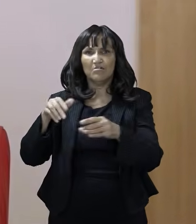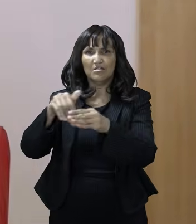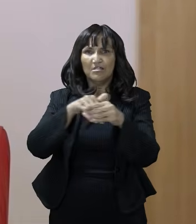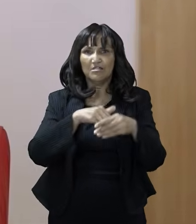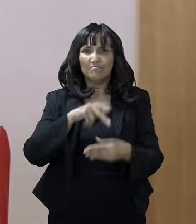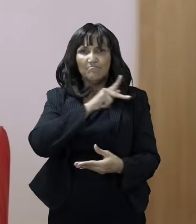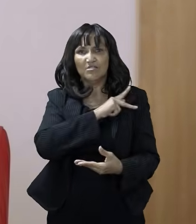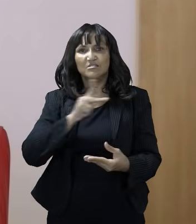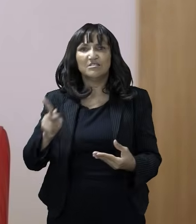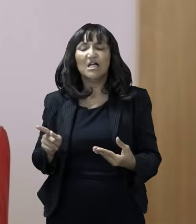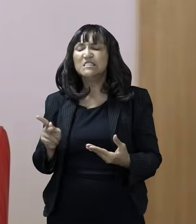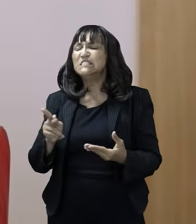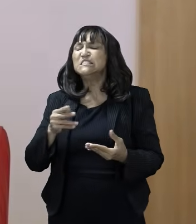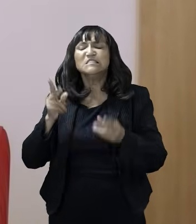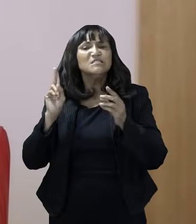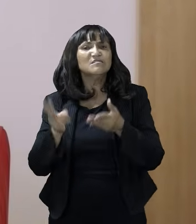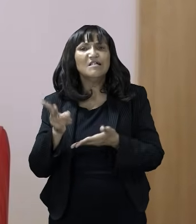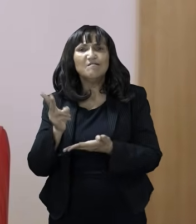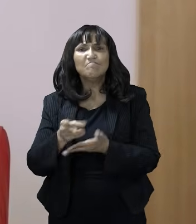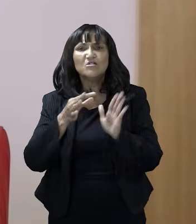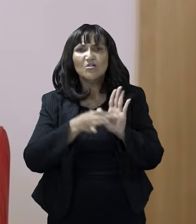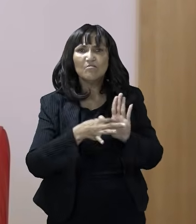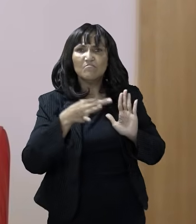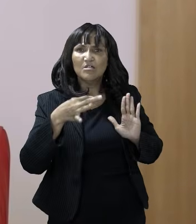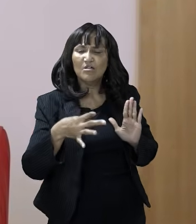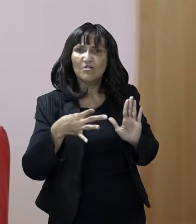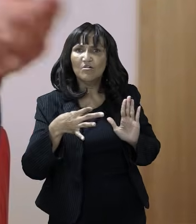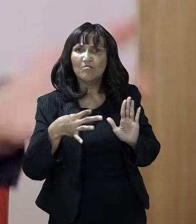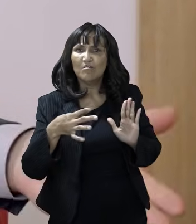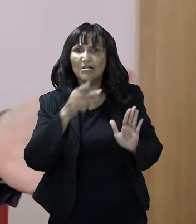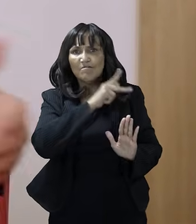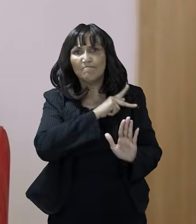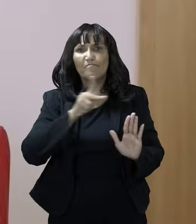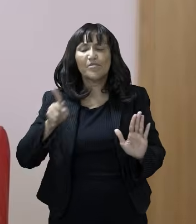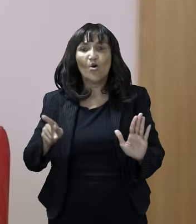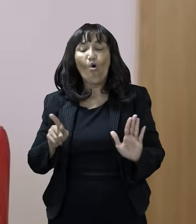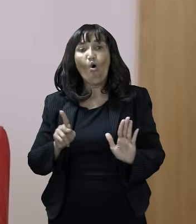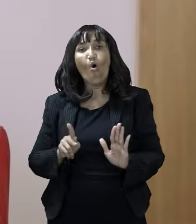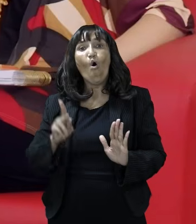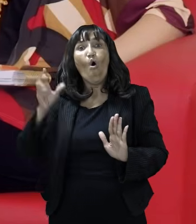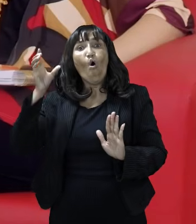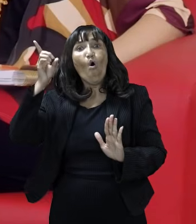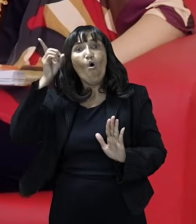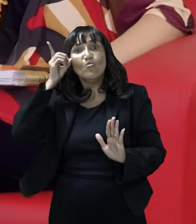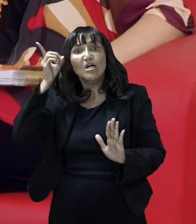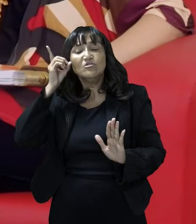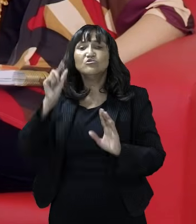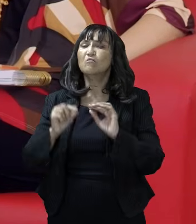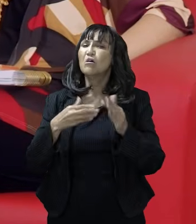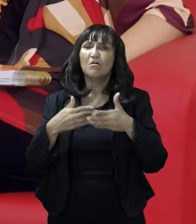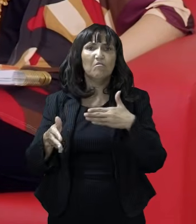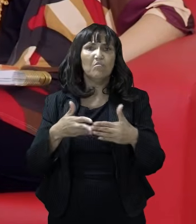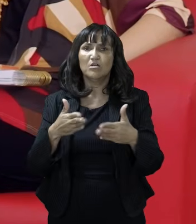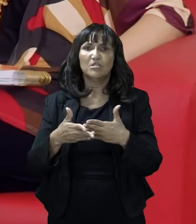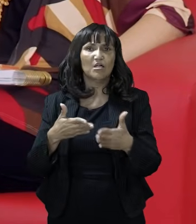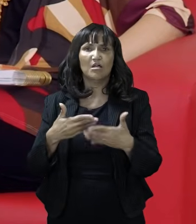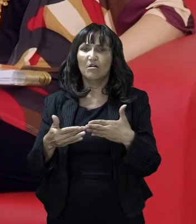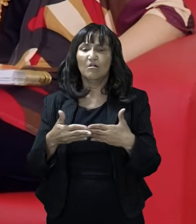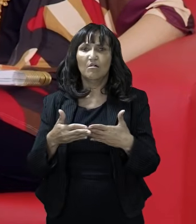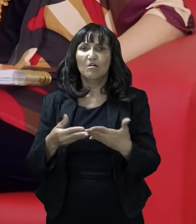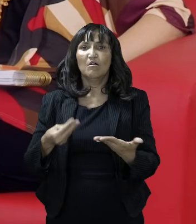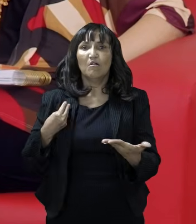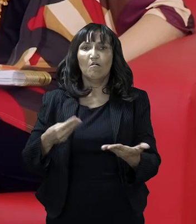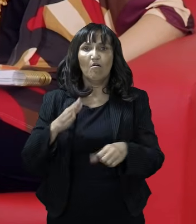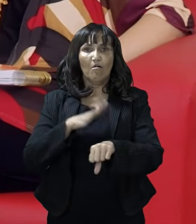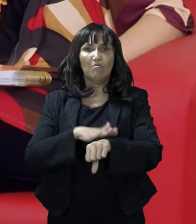apresentou sugestões para a candidatura do presidente Lula, ou da Dilma, independente da gente estar no governo ou não. Sim. E não